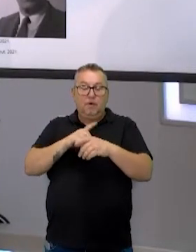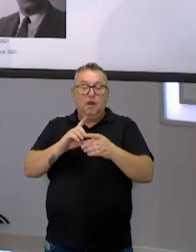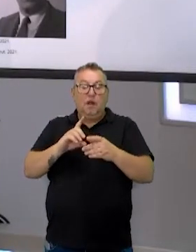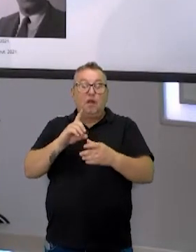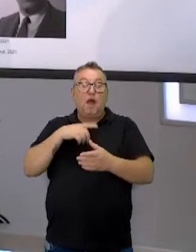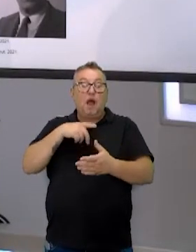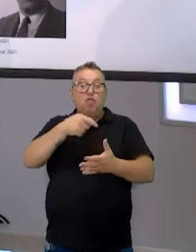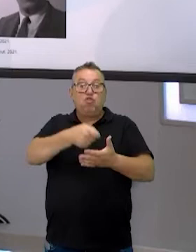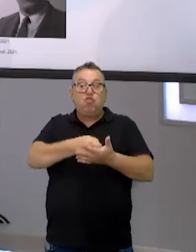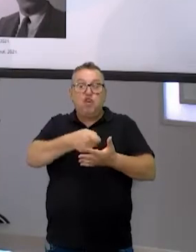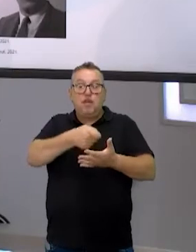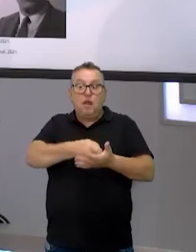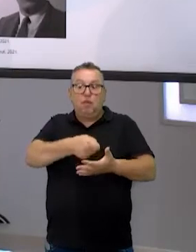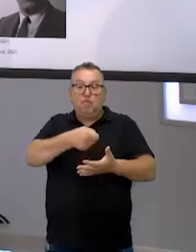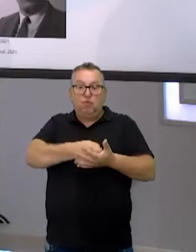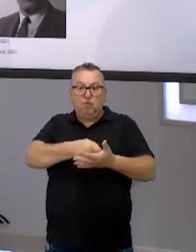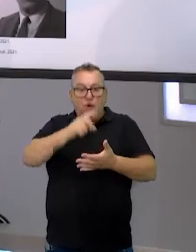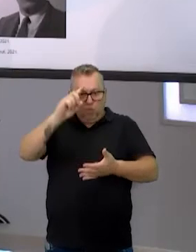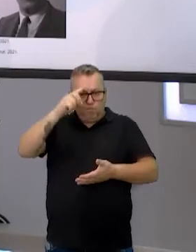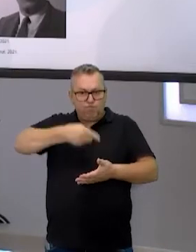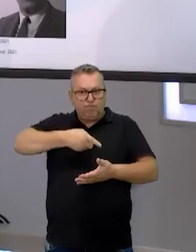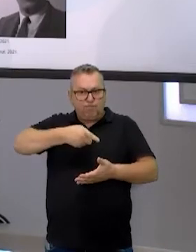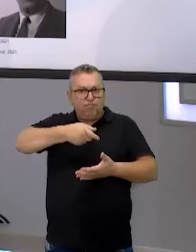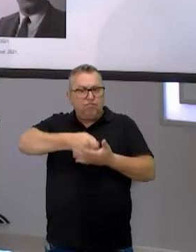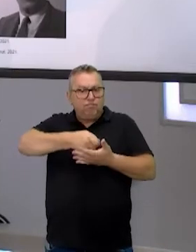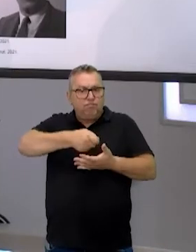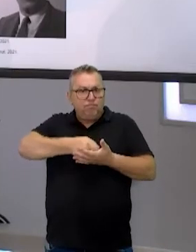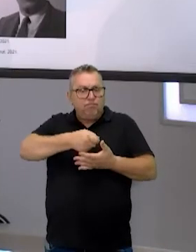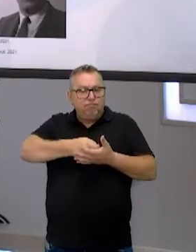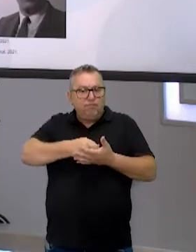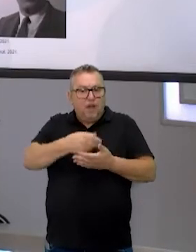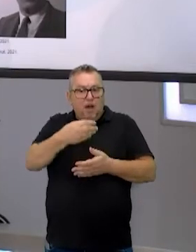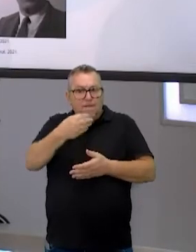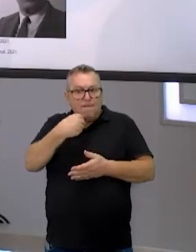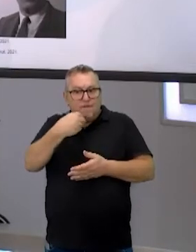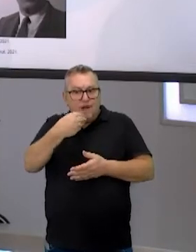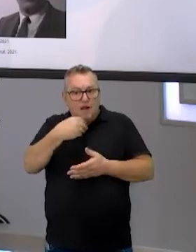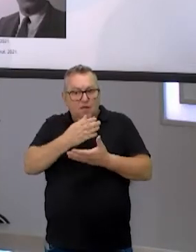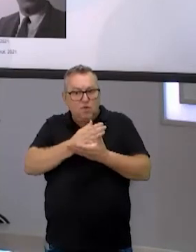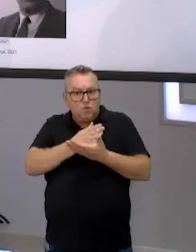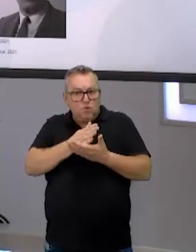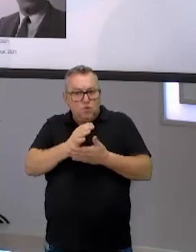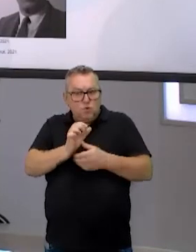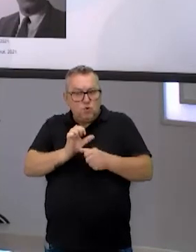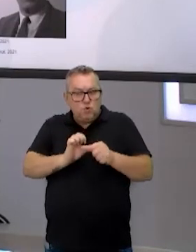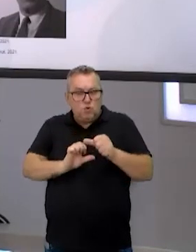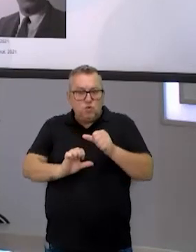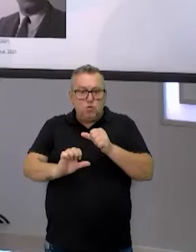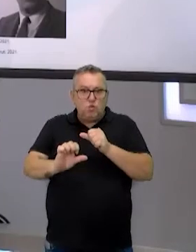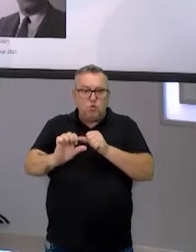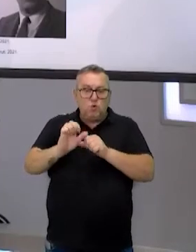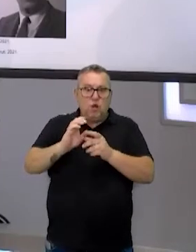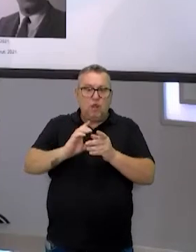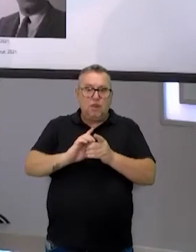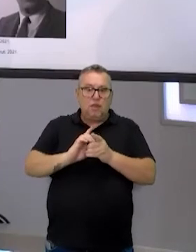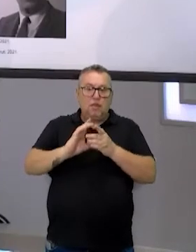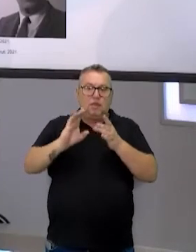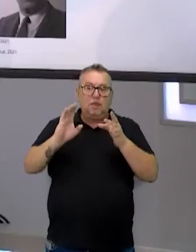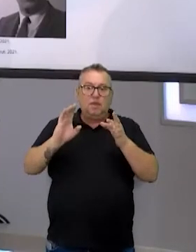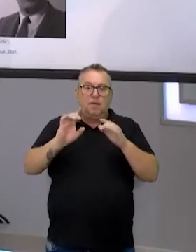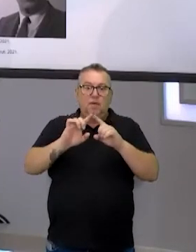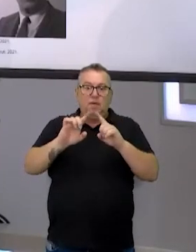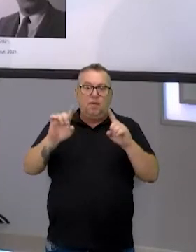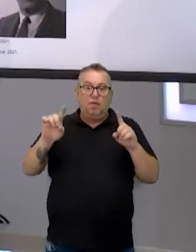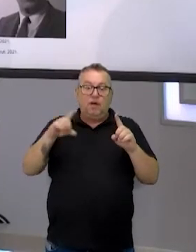enfraquece e inicia um processo lento de redemocratização, abre-se um espaço para que